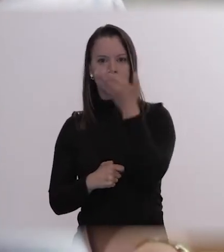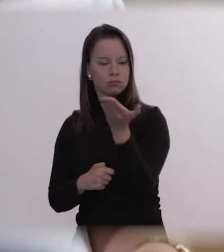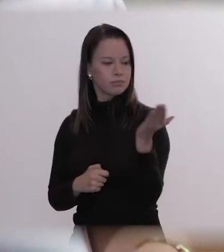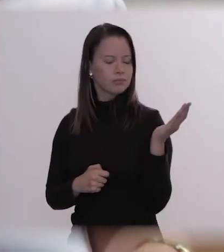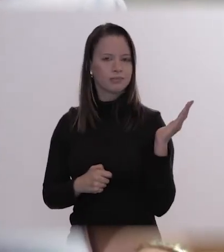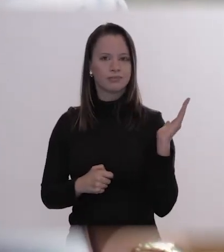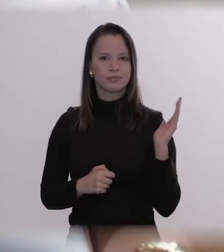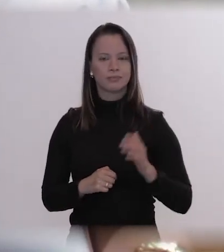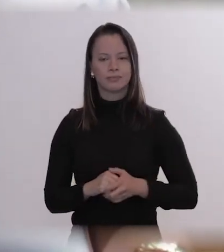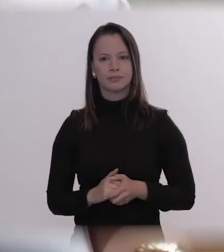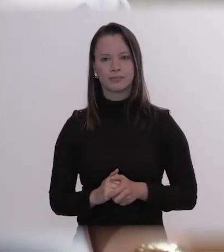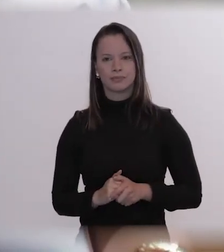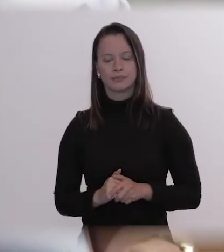próximo.